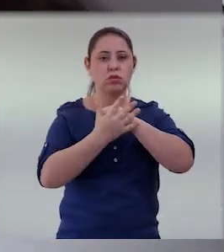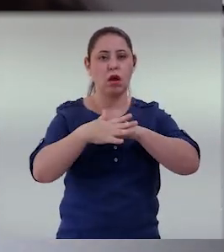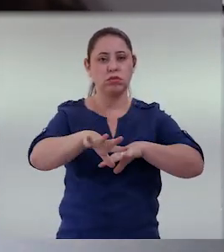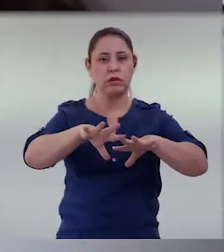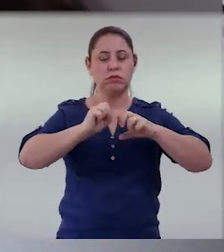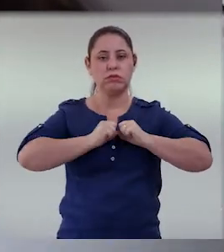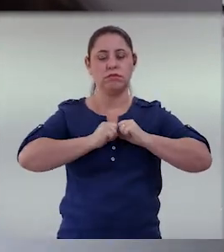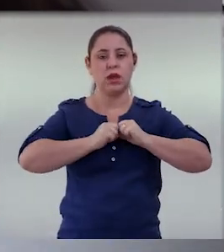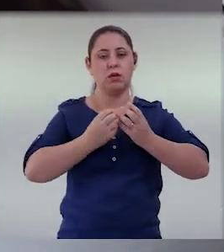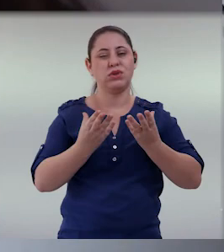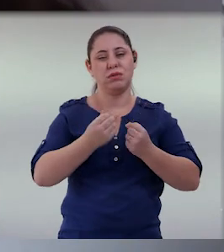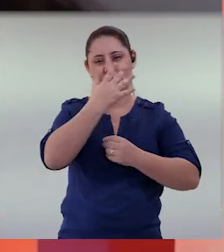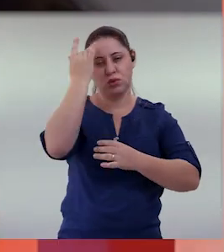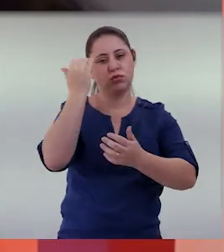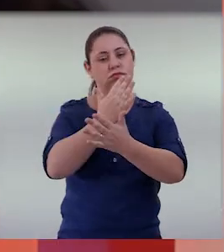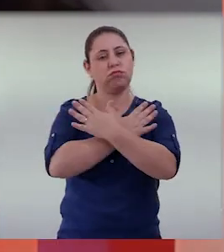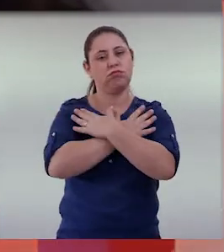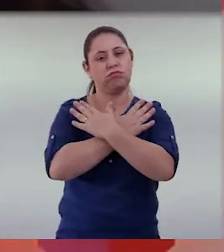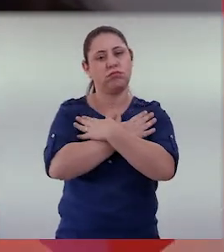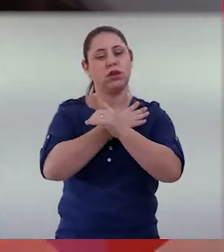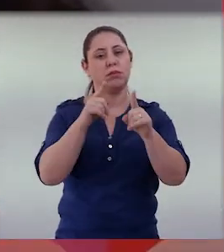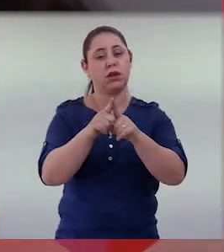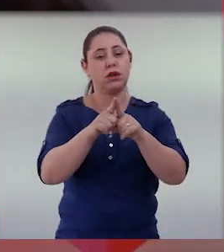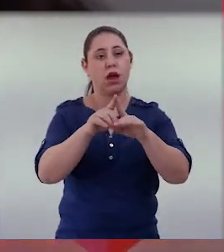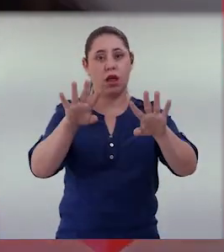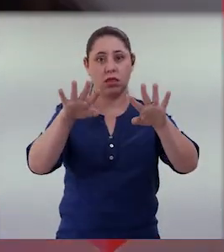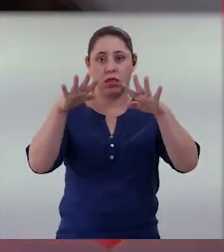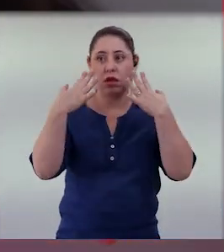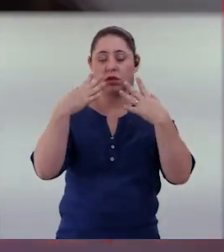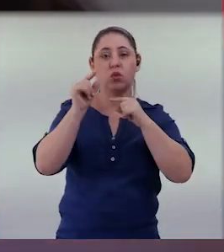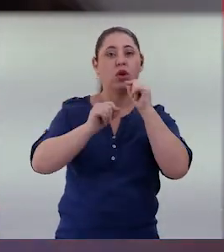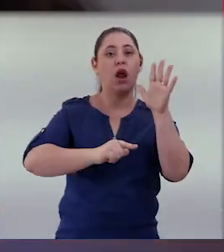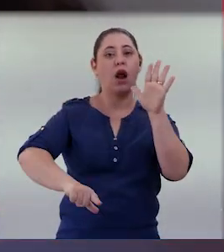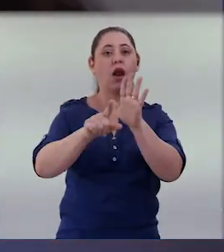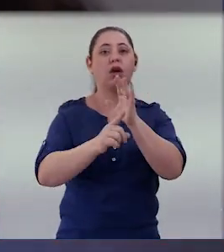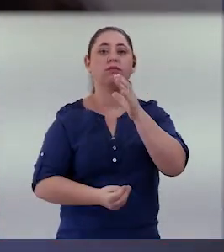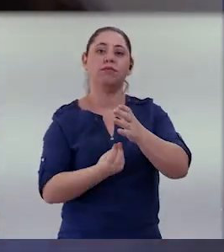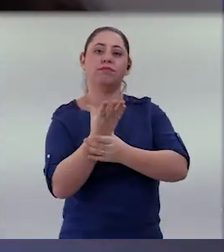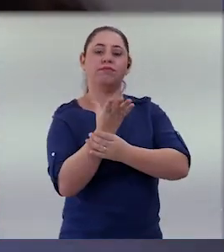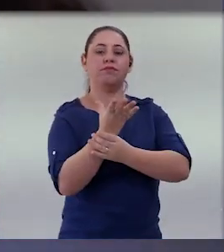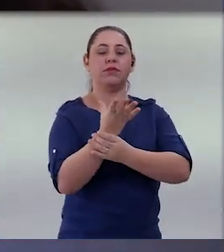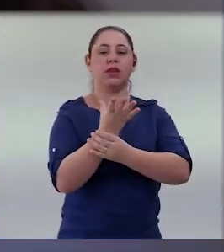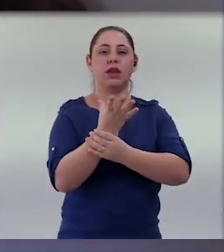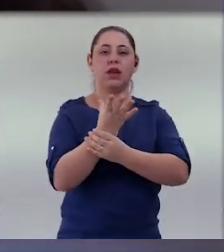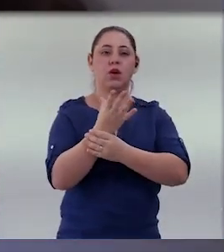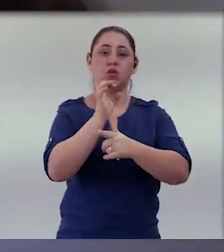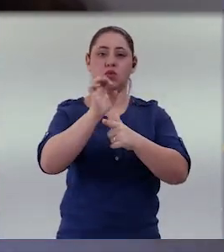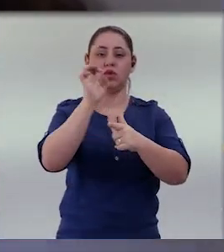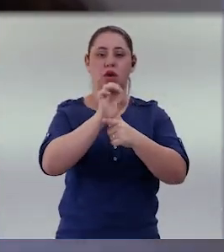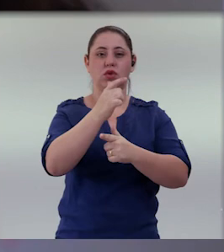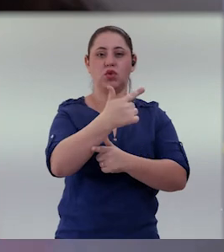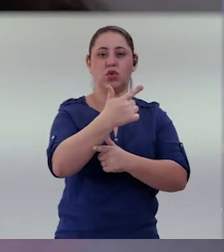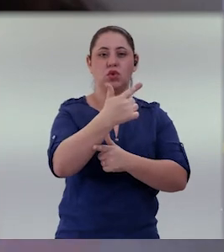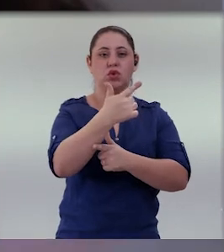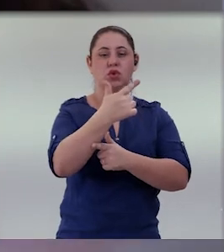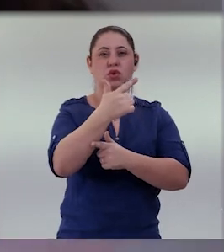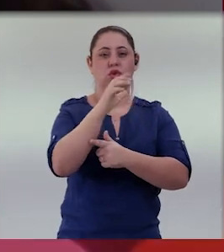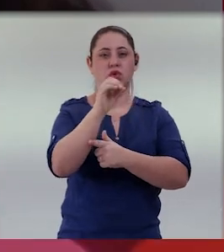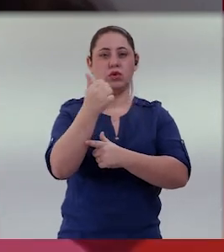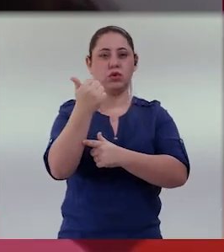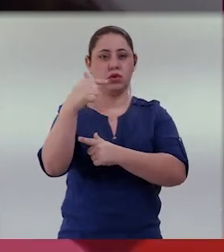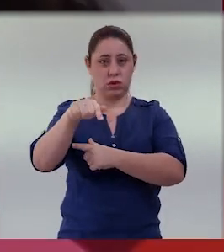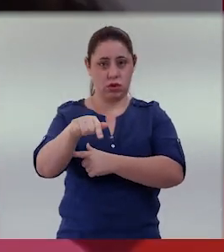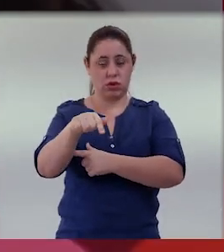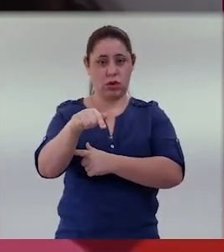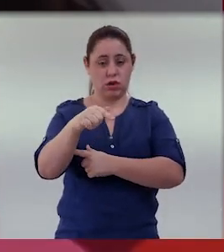de risco, também das crianças, muitas pessoas perderam o emprego, mas até quero chamar um pouco a atenção para essa lei que foi instituída em âmbito